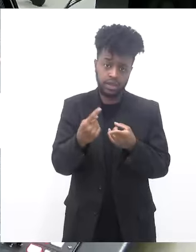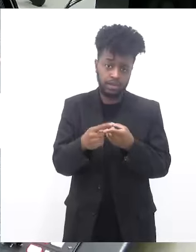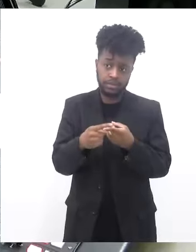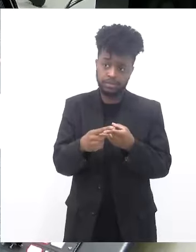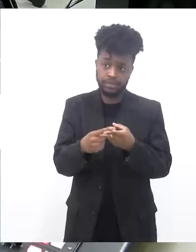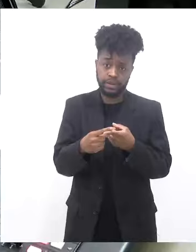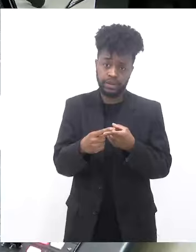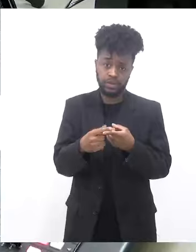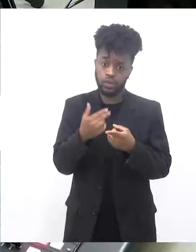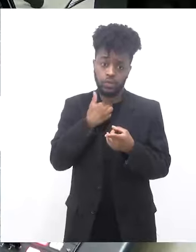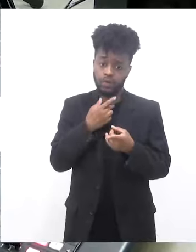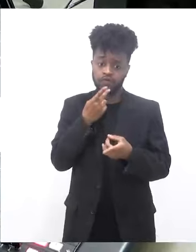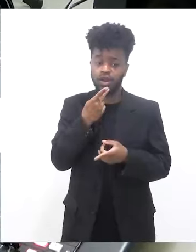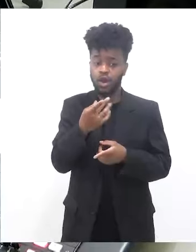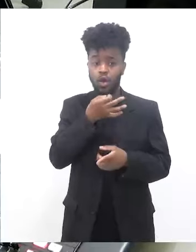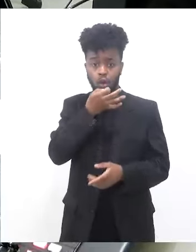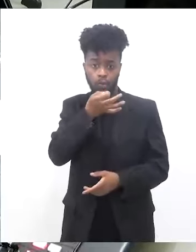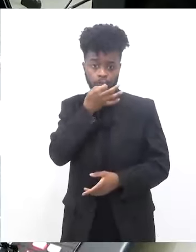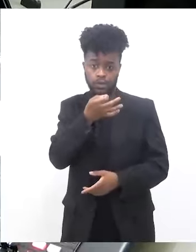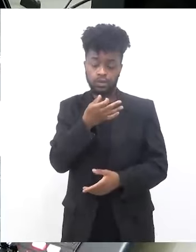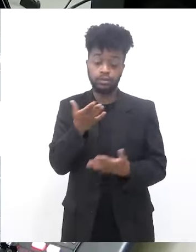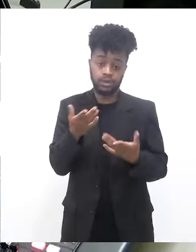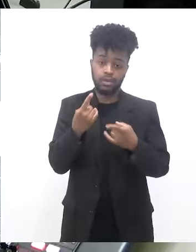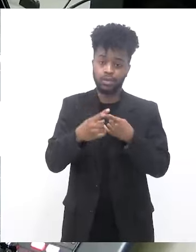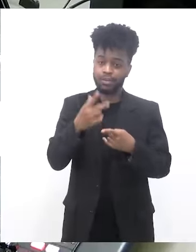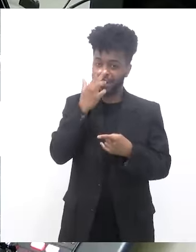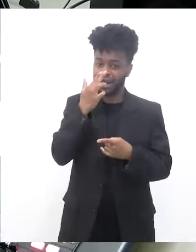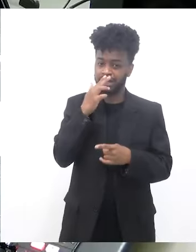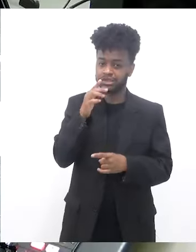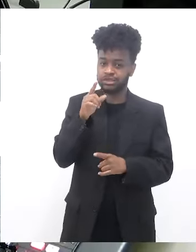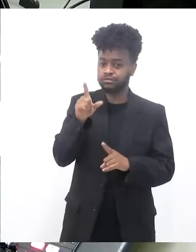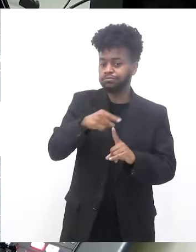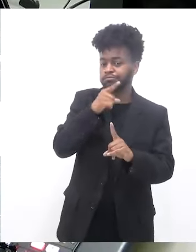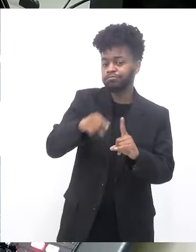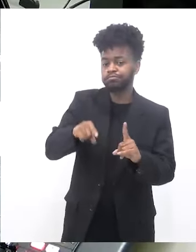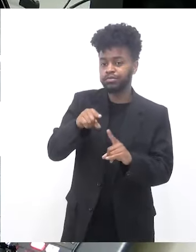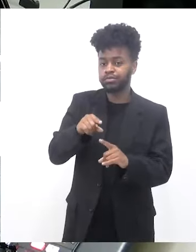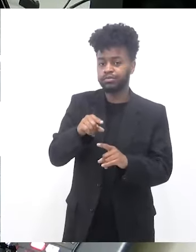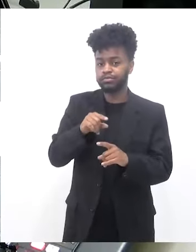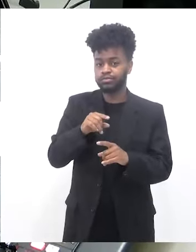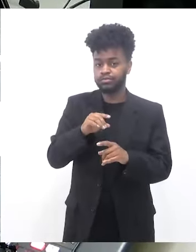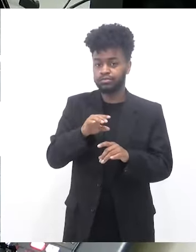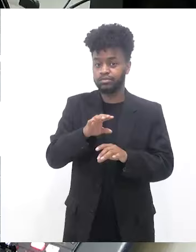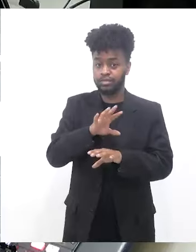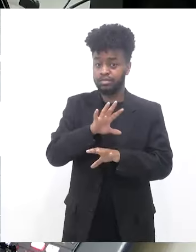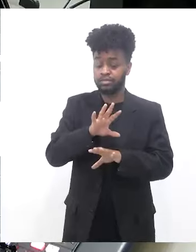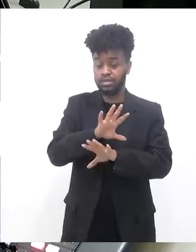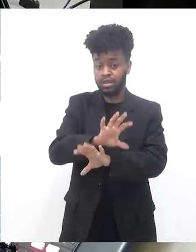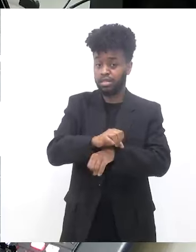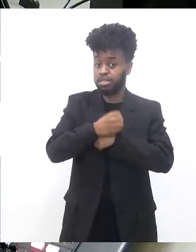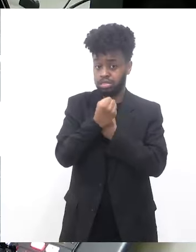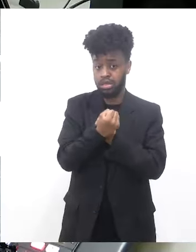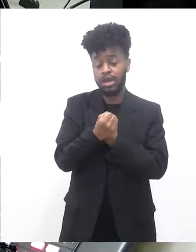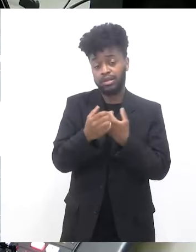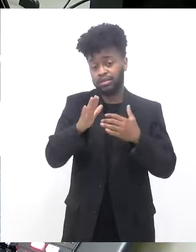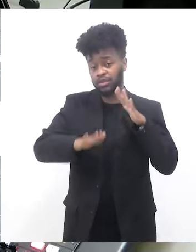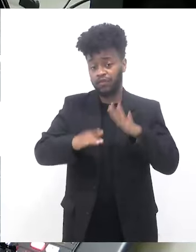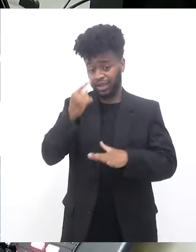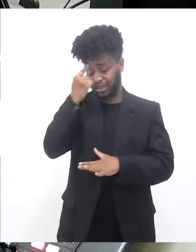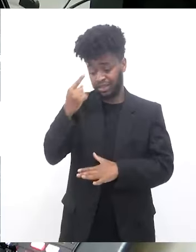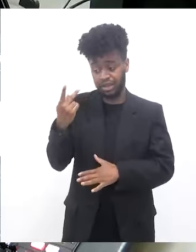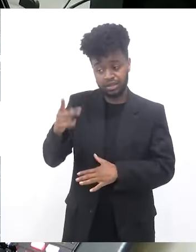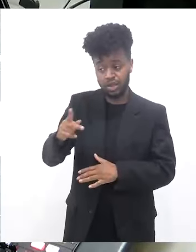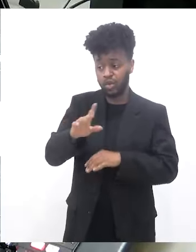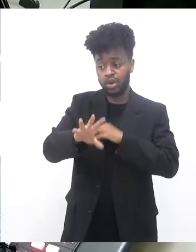aí cria reserva de mercado da opinião. Aí já é a questão de uma certa censura, né? É claro. Talvez a ideia da